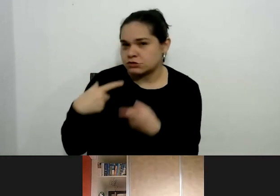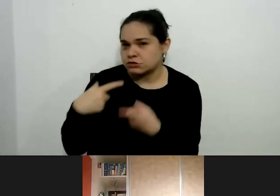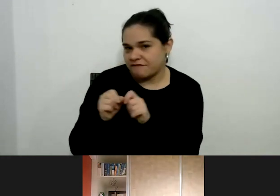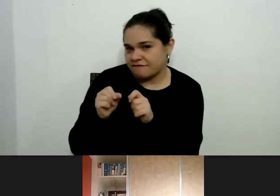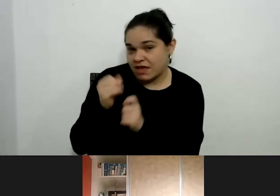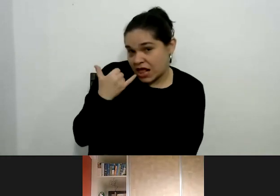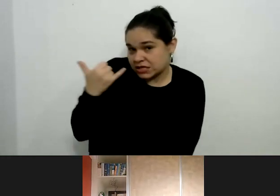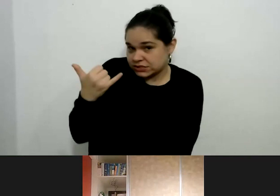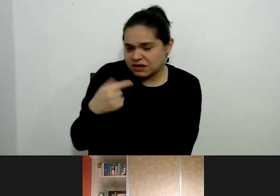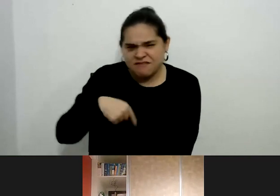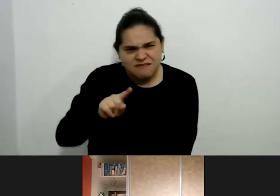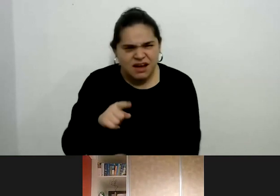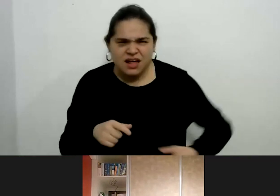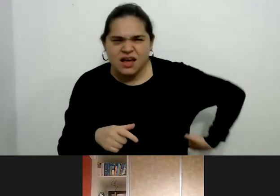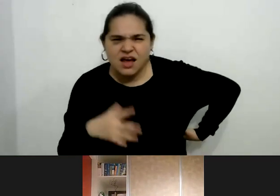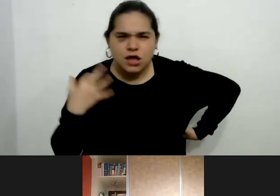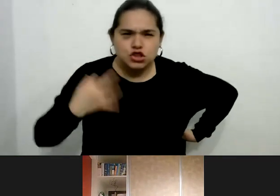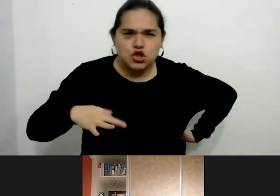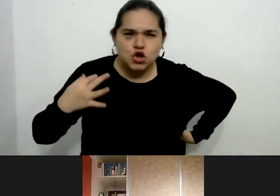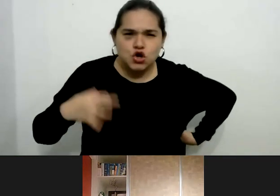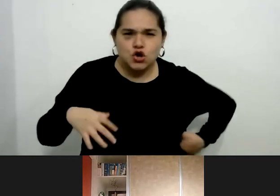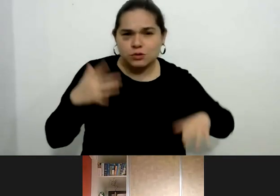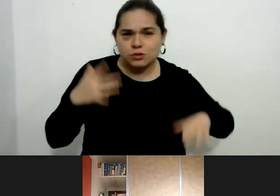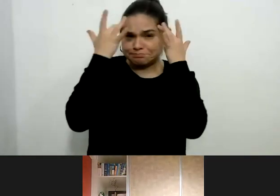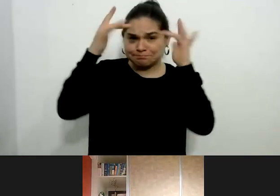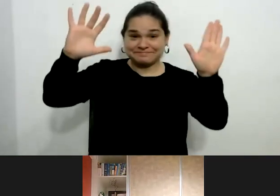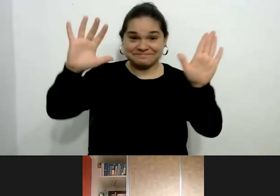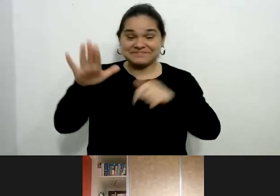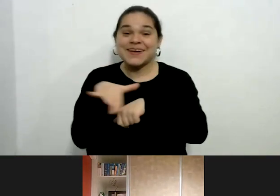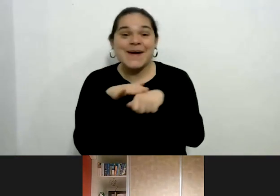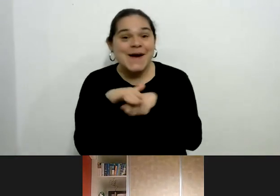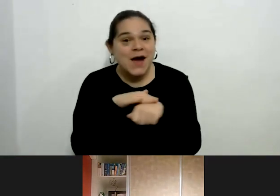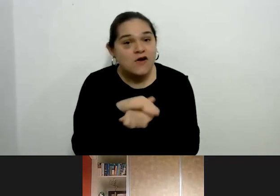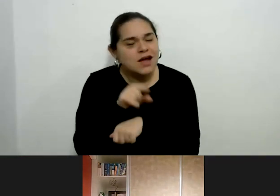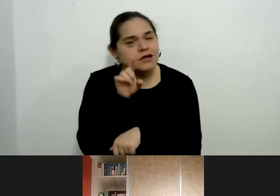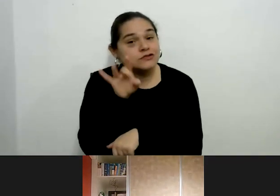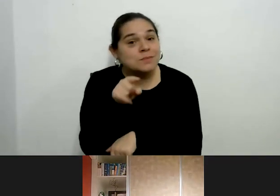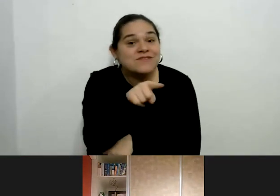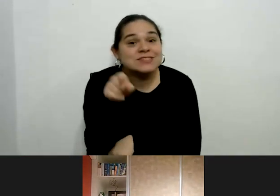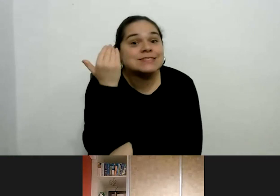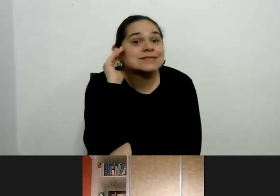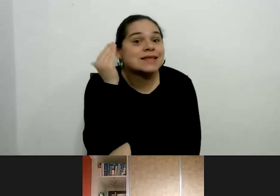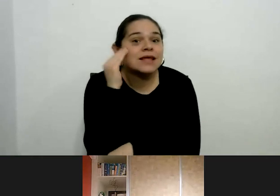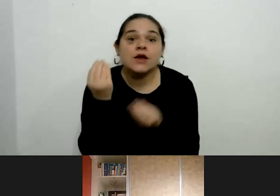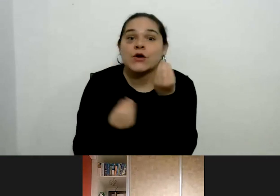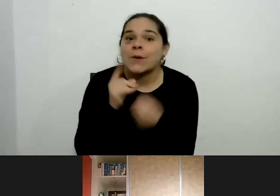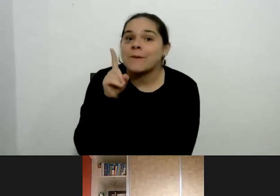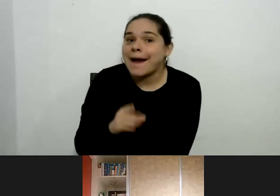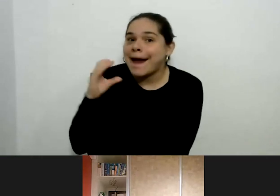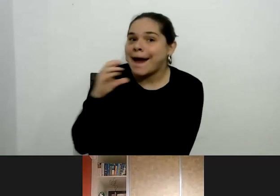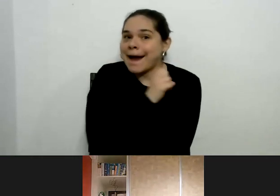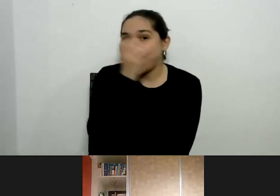Liga lá, fala que tá com dor nas costas, sei lá, conversa com ele pra vocês entenderem o tamanho da agilidade e